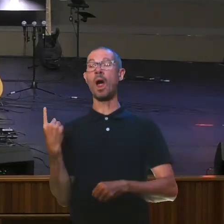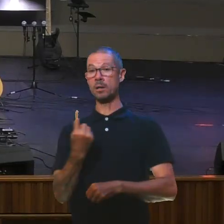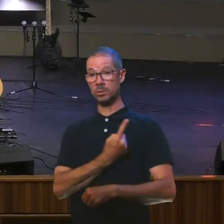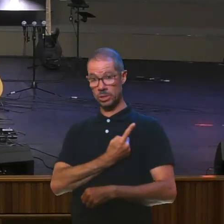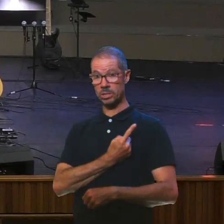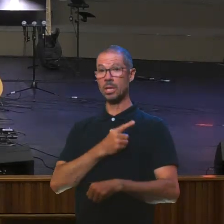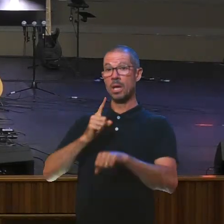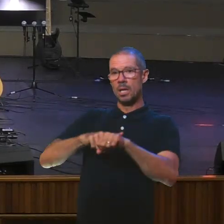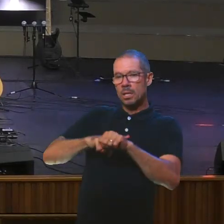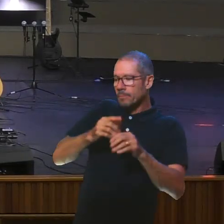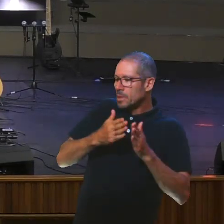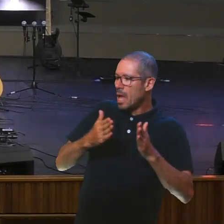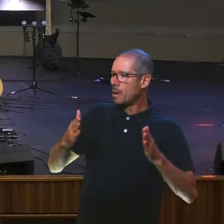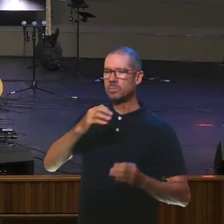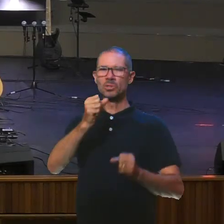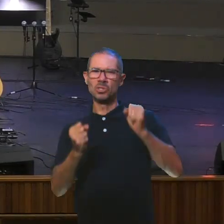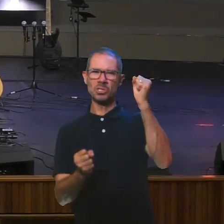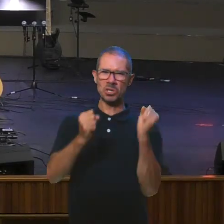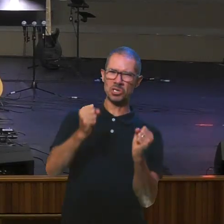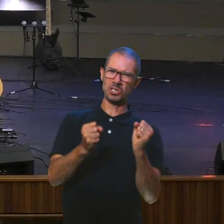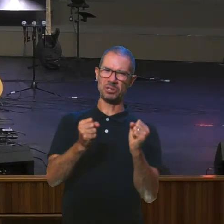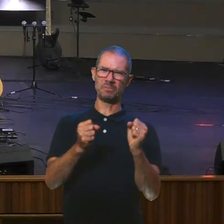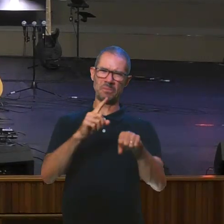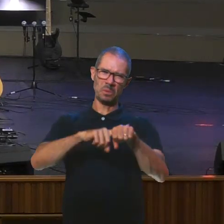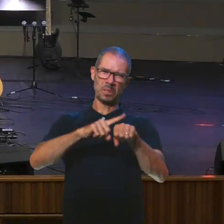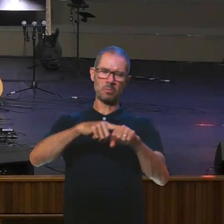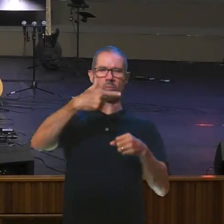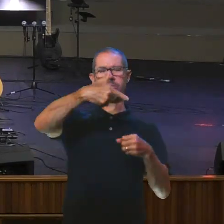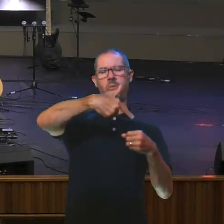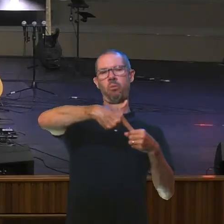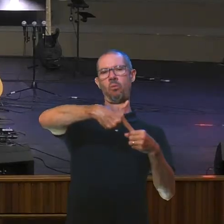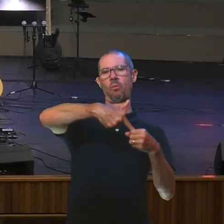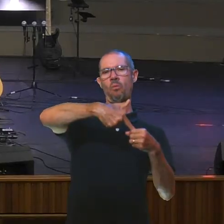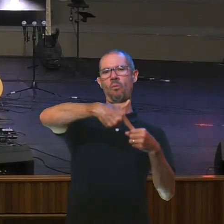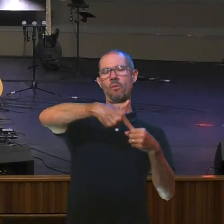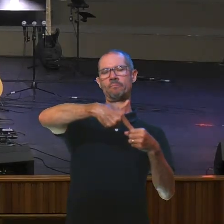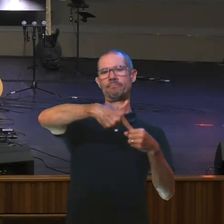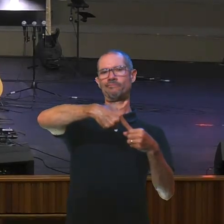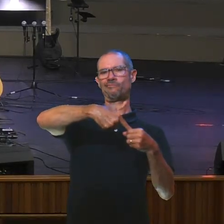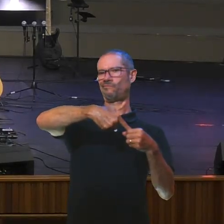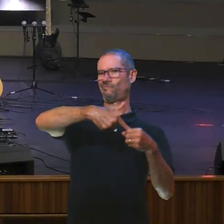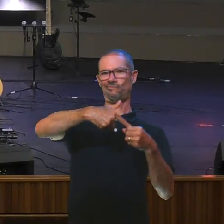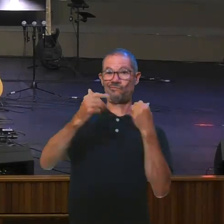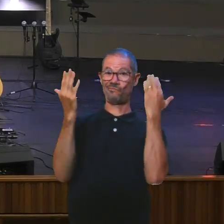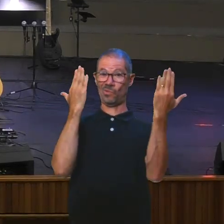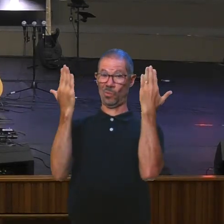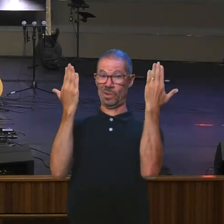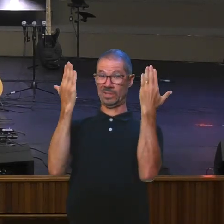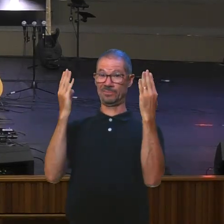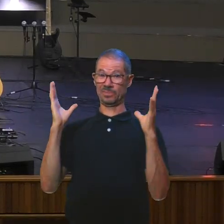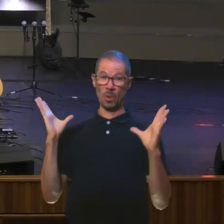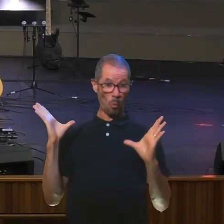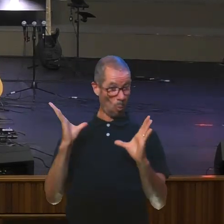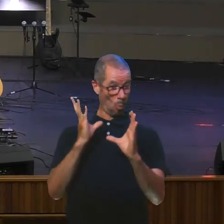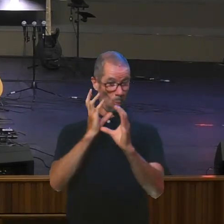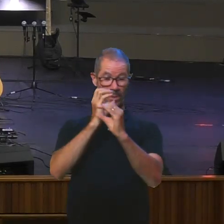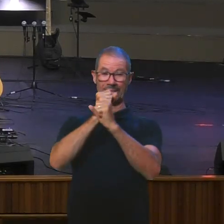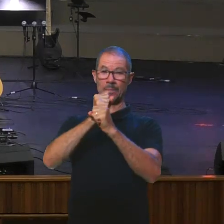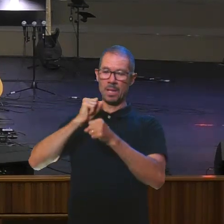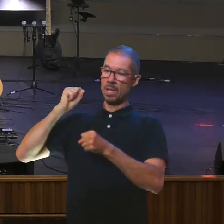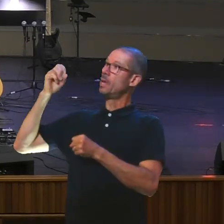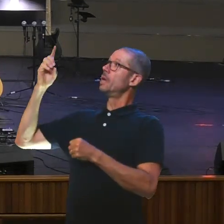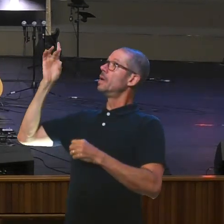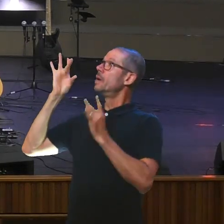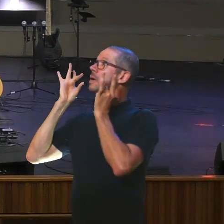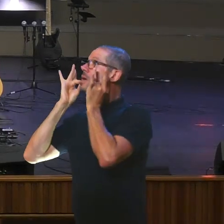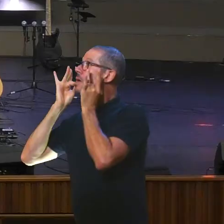vai passar mais tanto tempo dirigindo e muito mais tempo no posto, recarregando, sendo completamente inundado